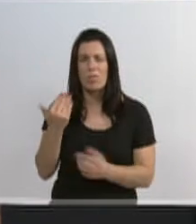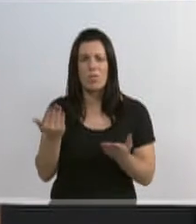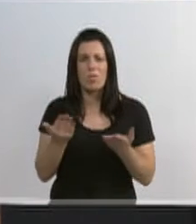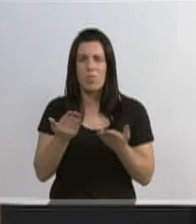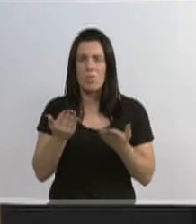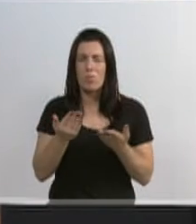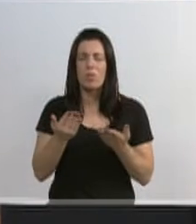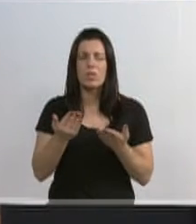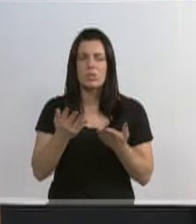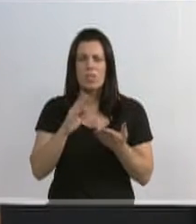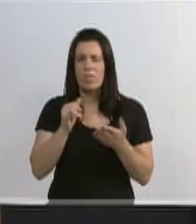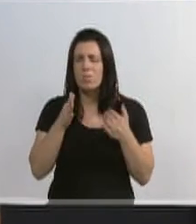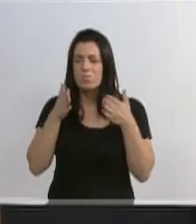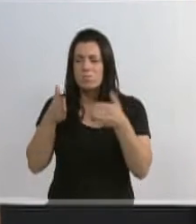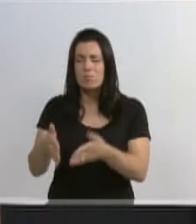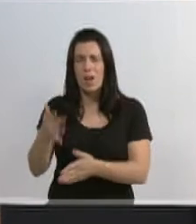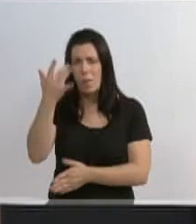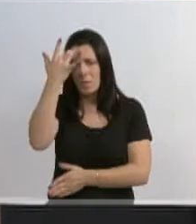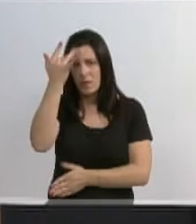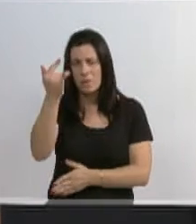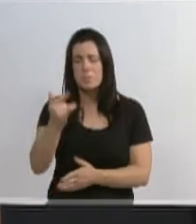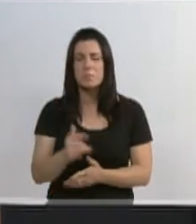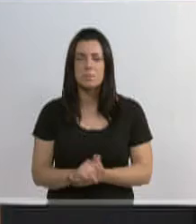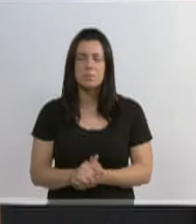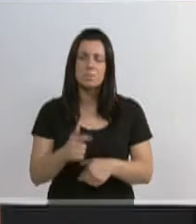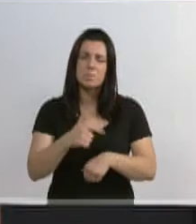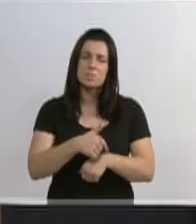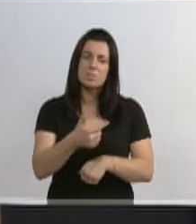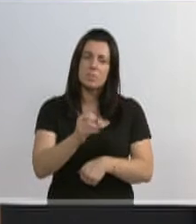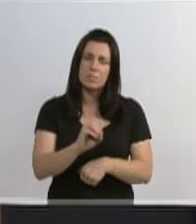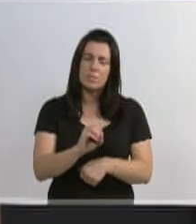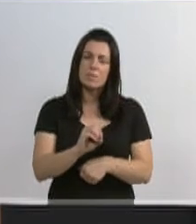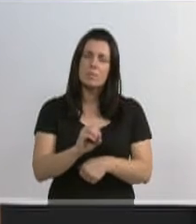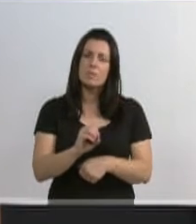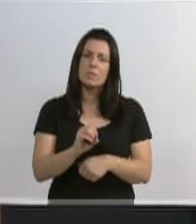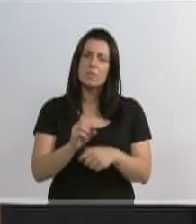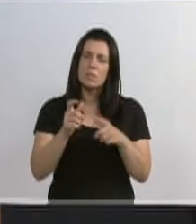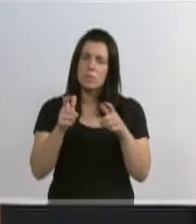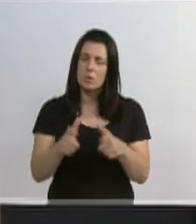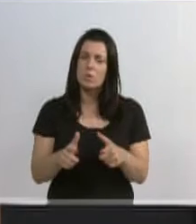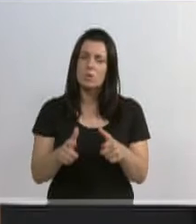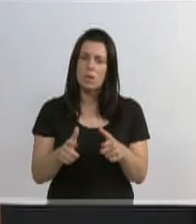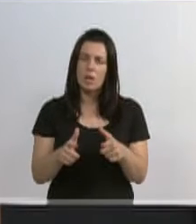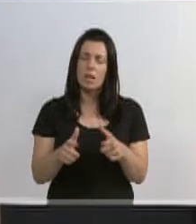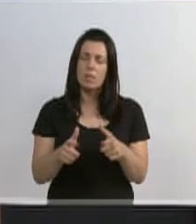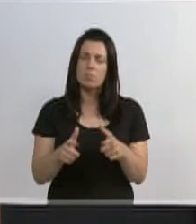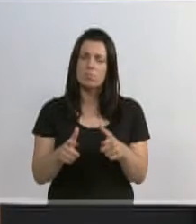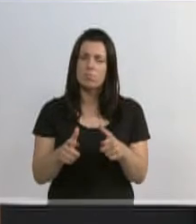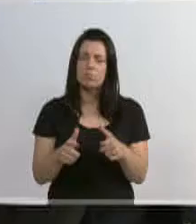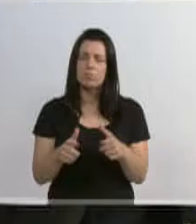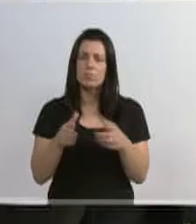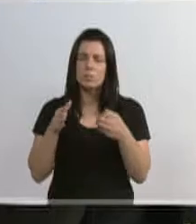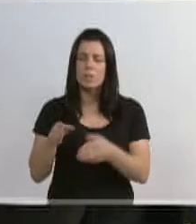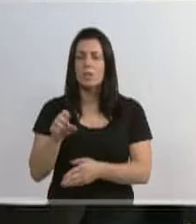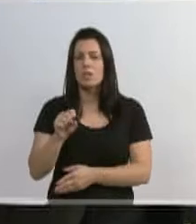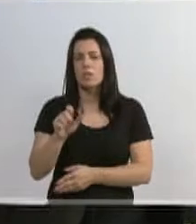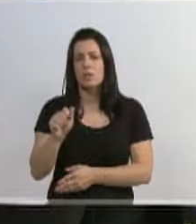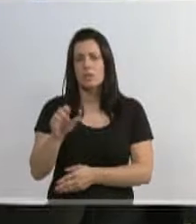Deve ser sepultada amanhã, às 10 horas, está sendo velada no cemitério de São José. Obrigado. Obrigado,